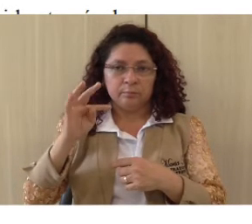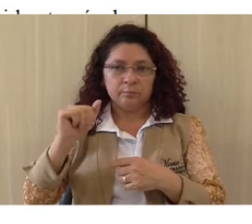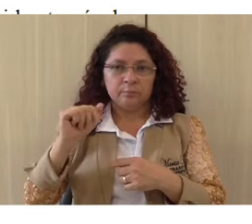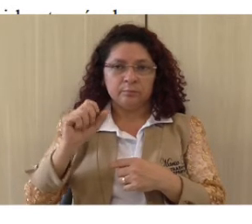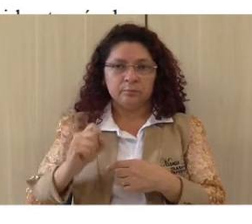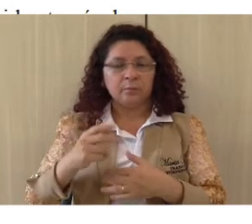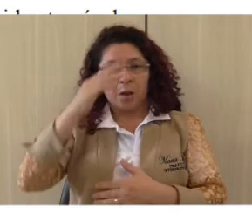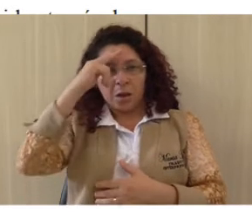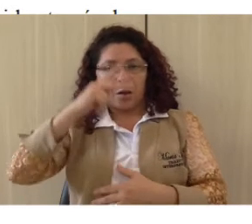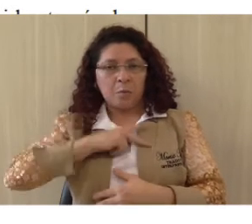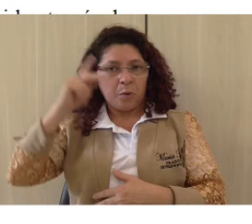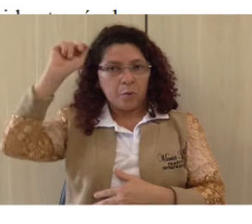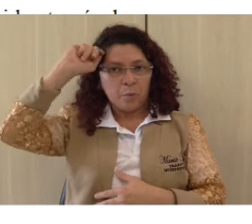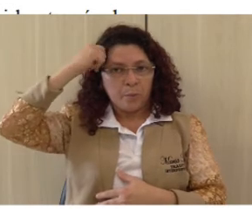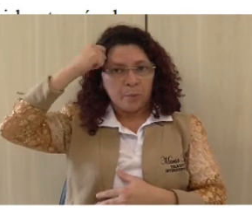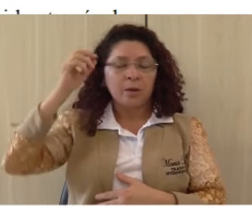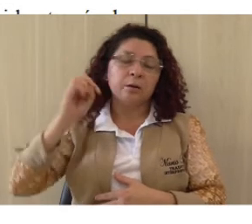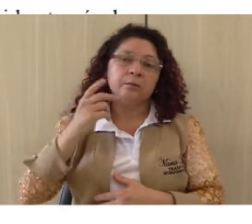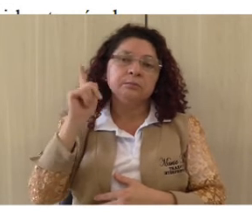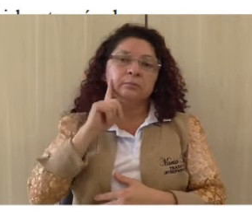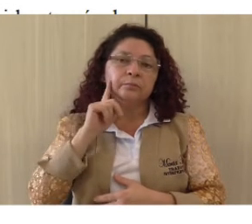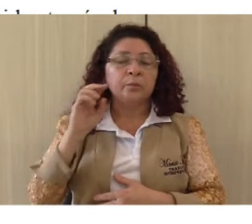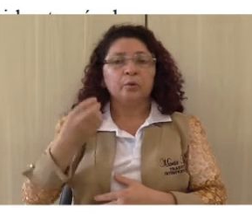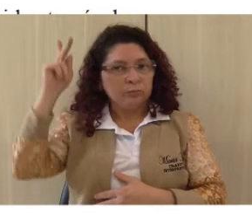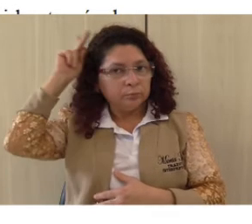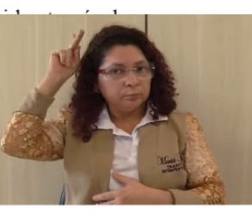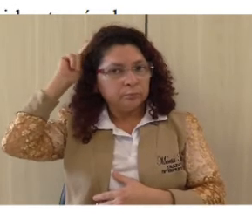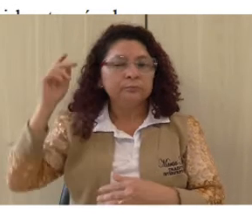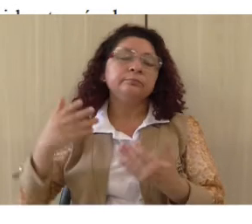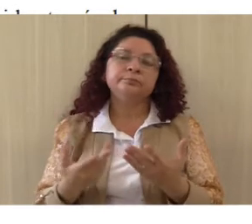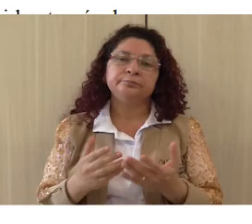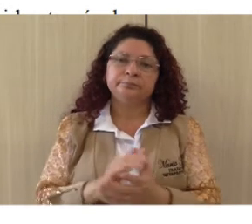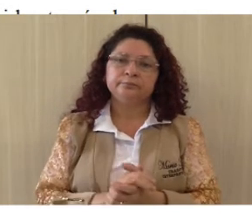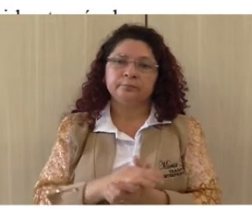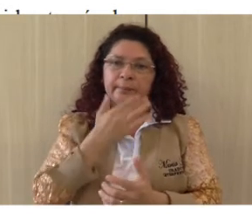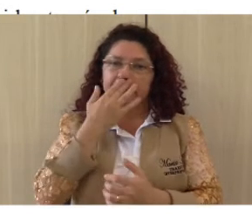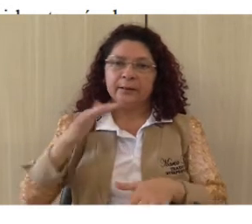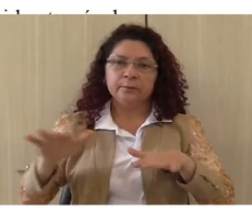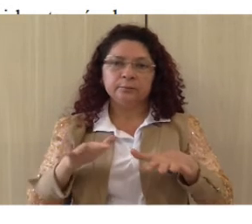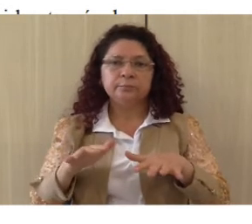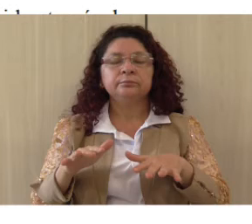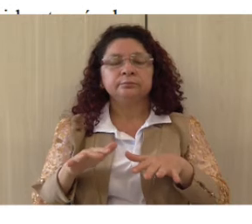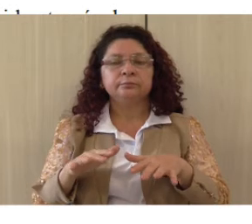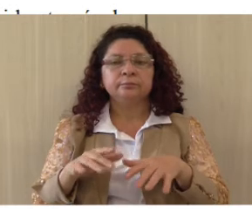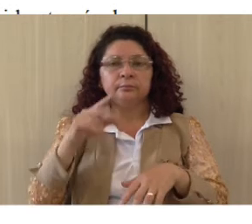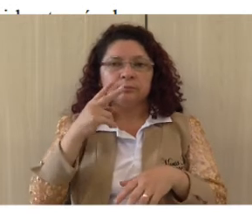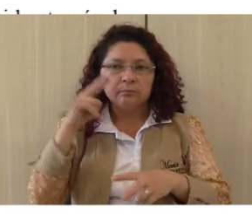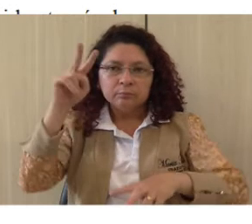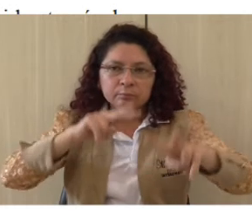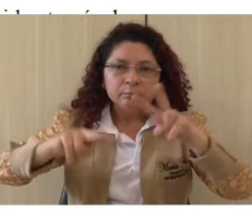reservadas a autodeclarado preto, pardo ou indígena, serão submetidos a procedimento de